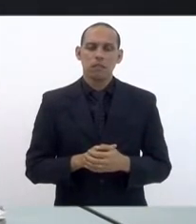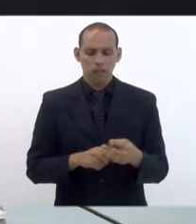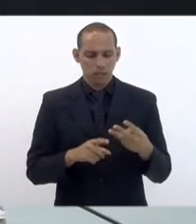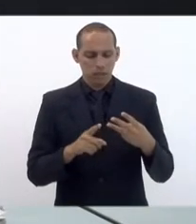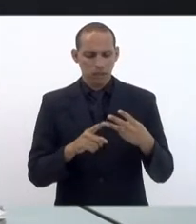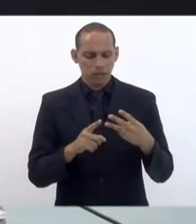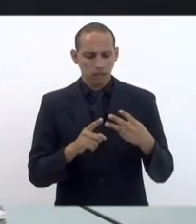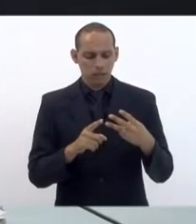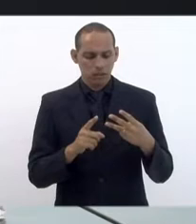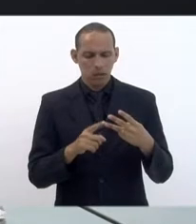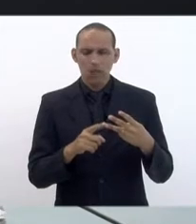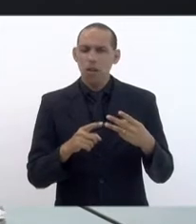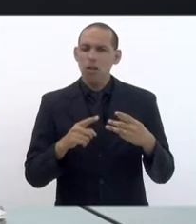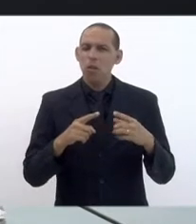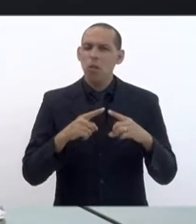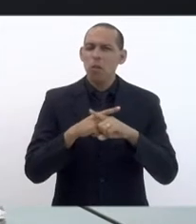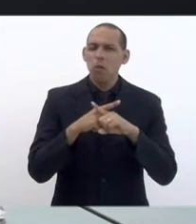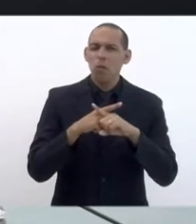entraria em contradição